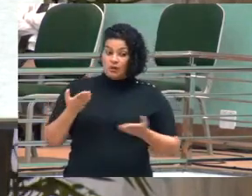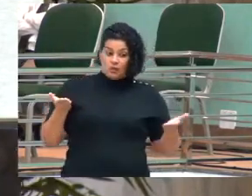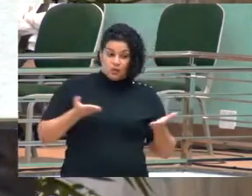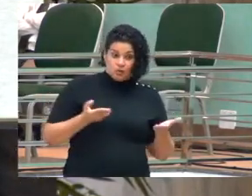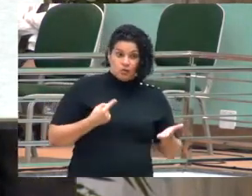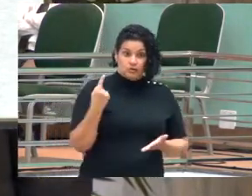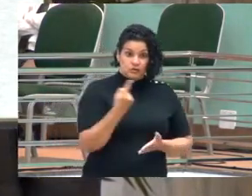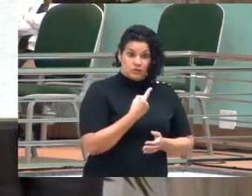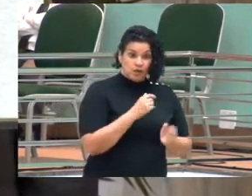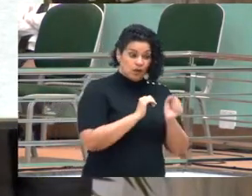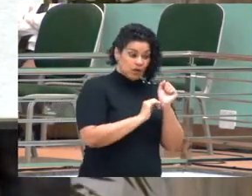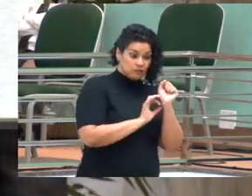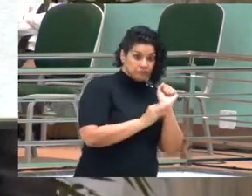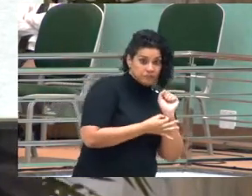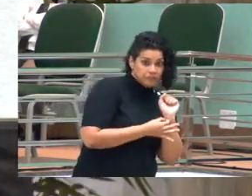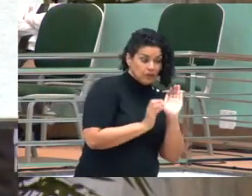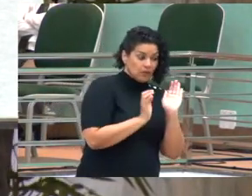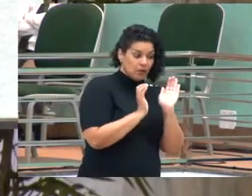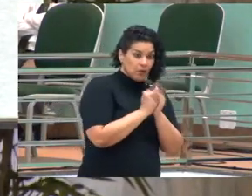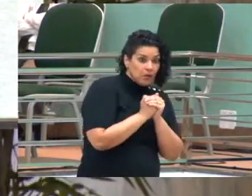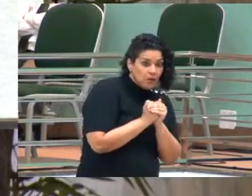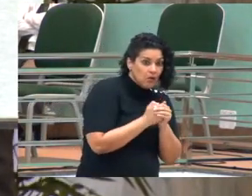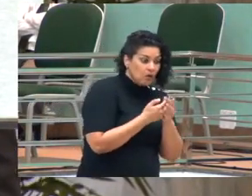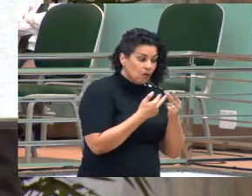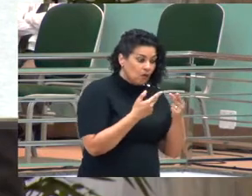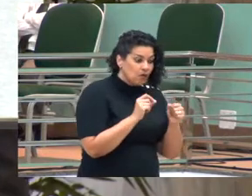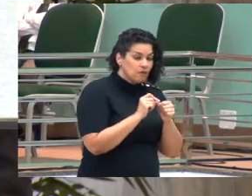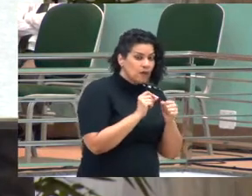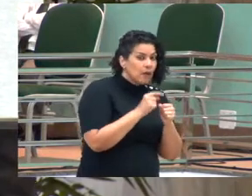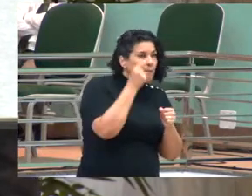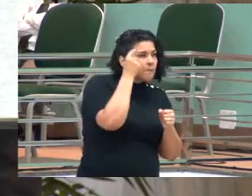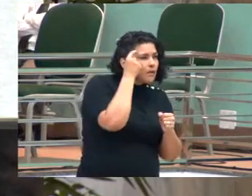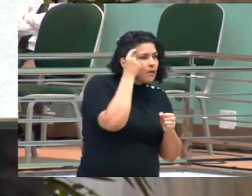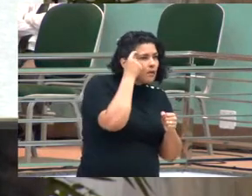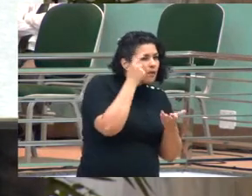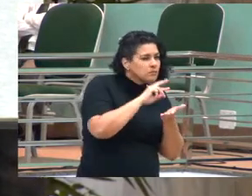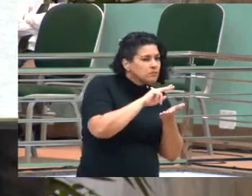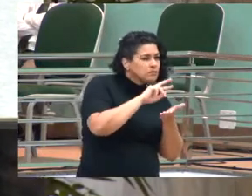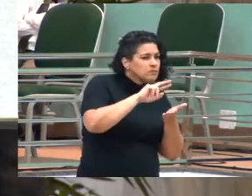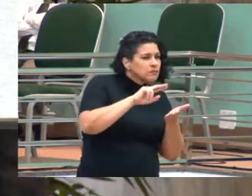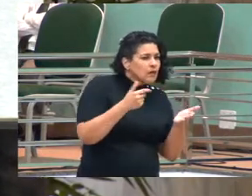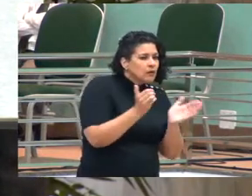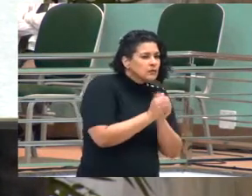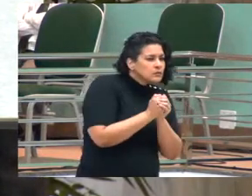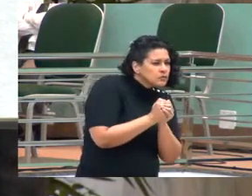estamos falando às escondidas, do que estamos pensando às escondidas.